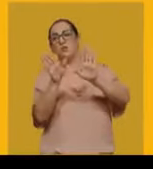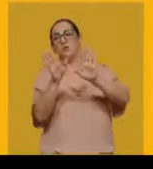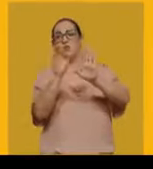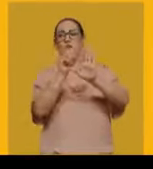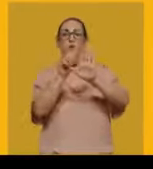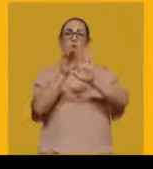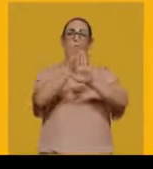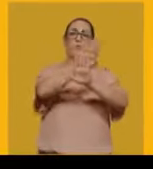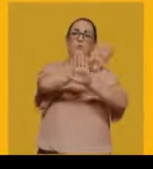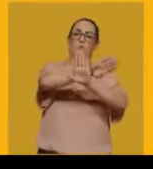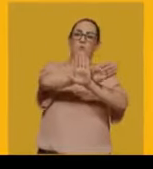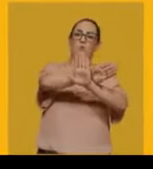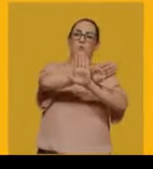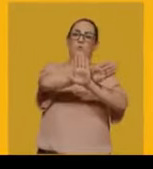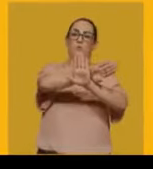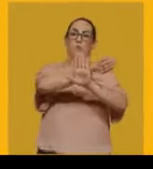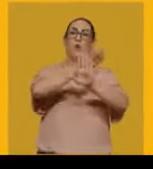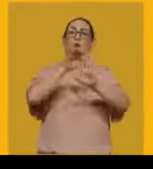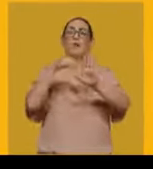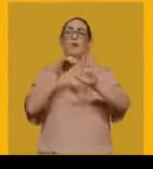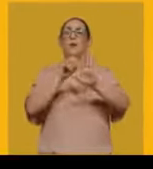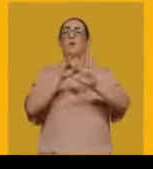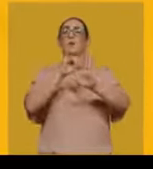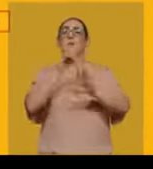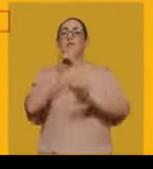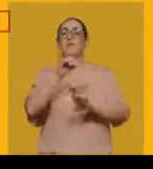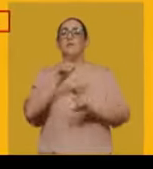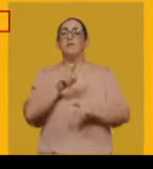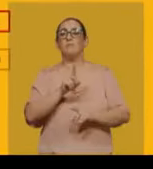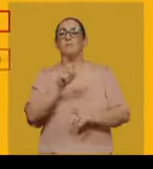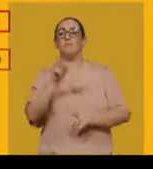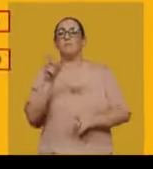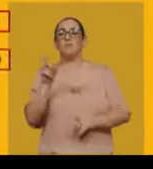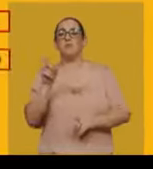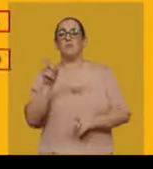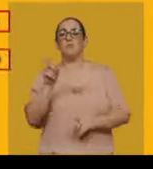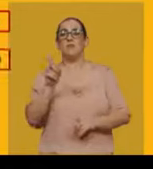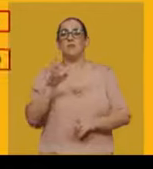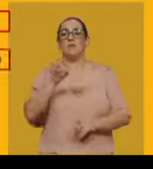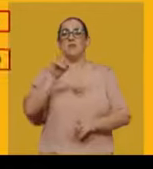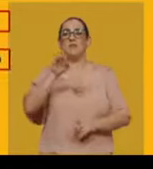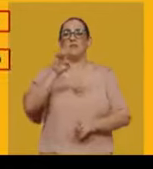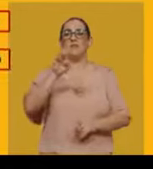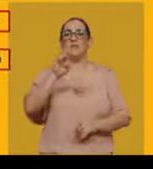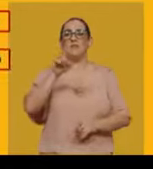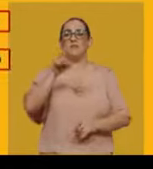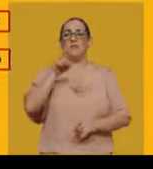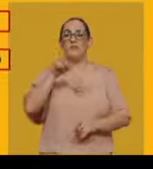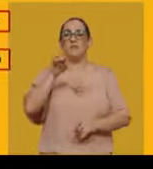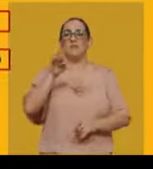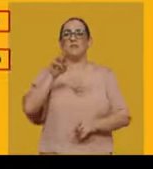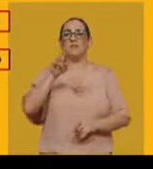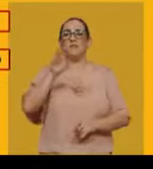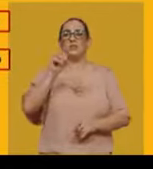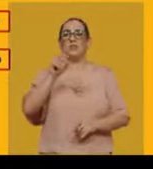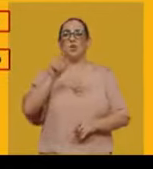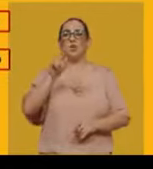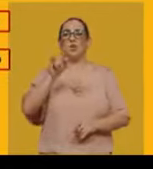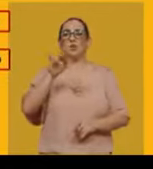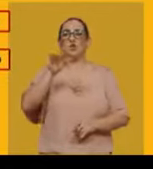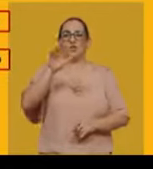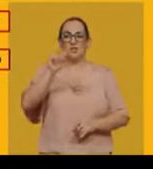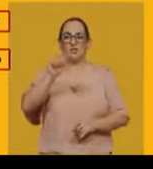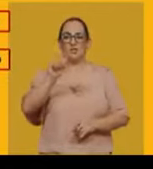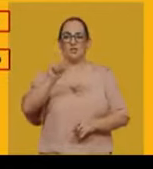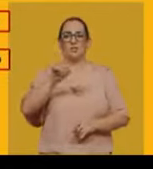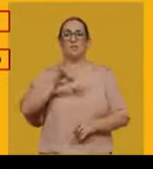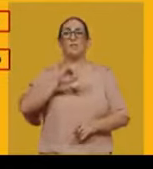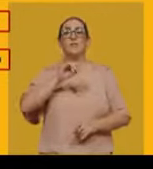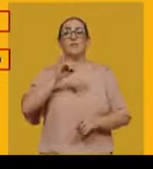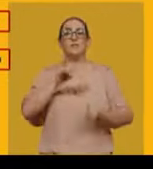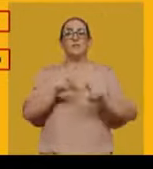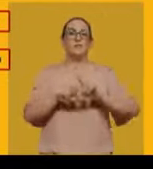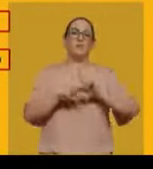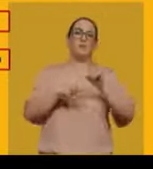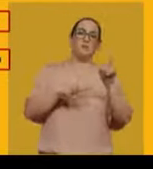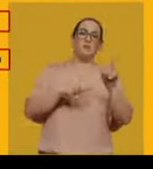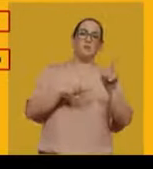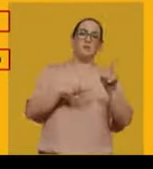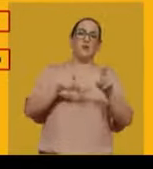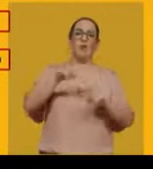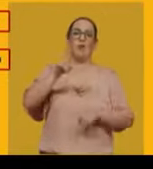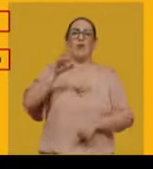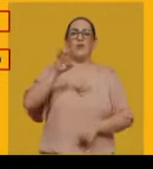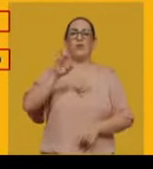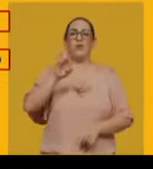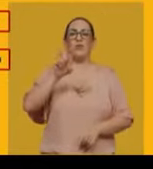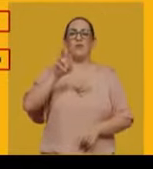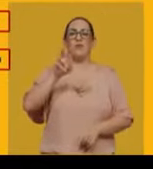desviar para a direita, nós vamos chamar de destrógera. Ou se ela se desviar para a